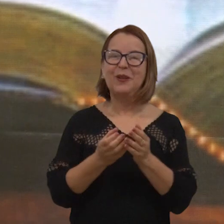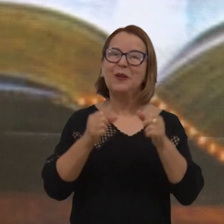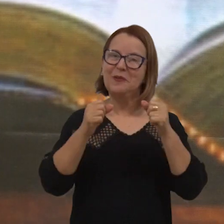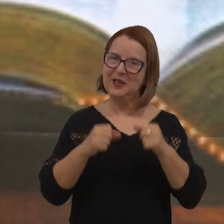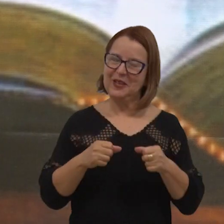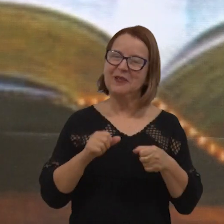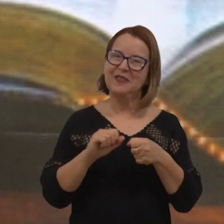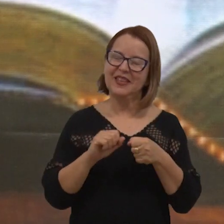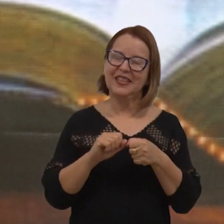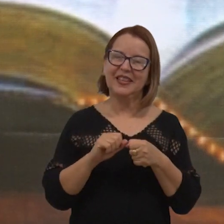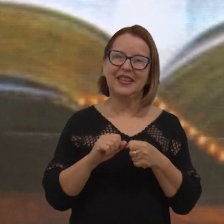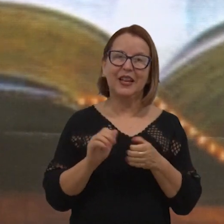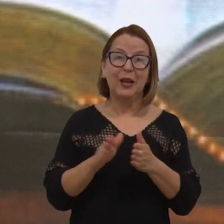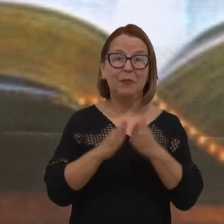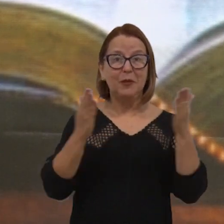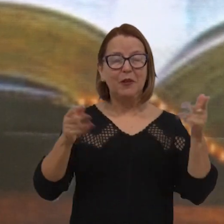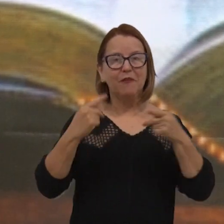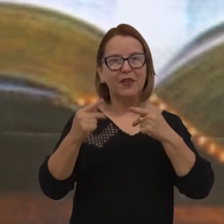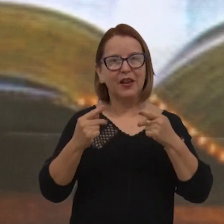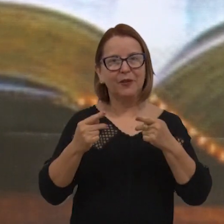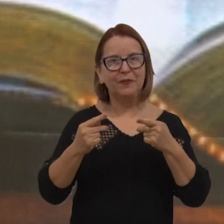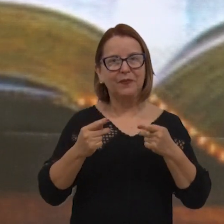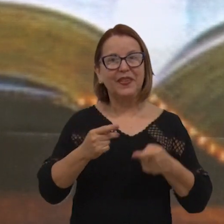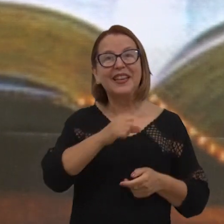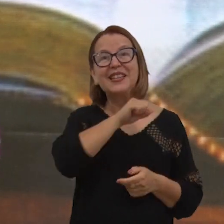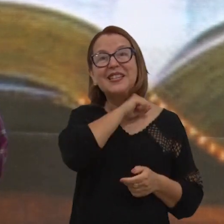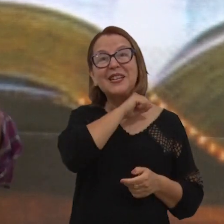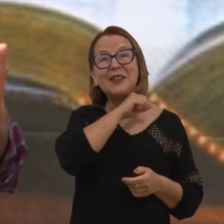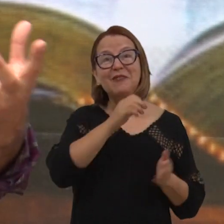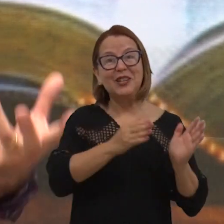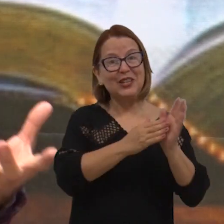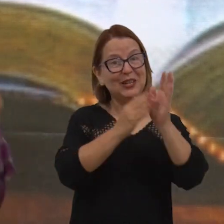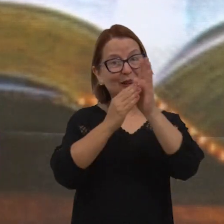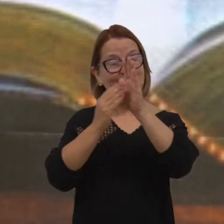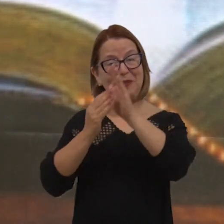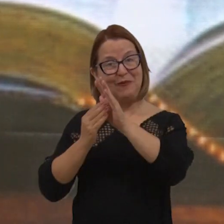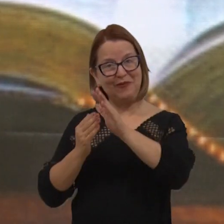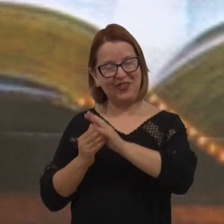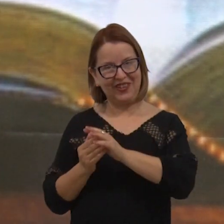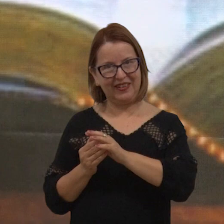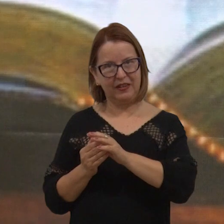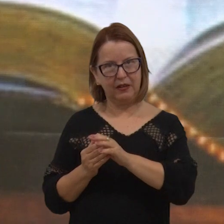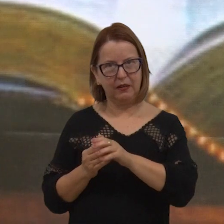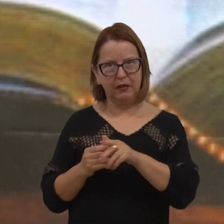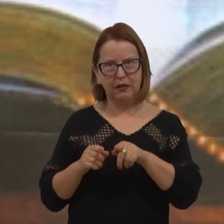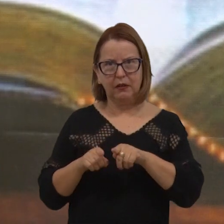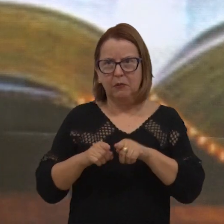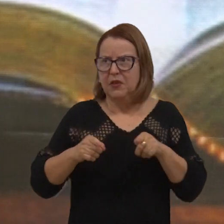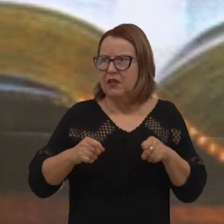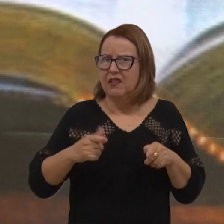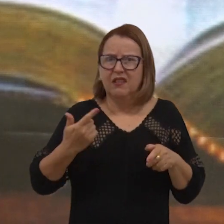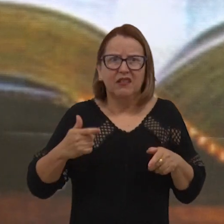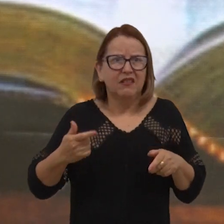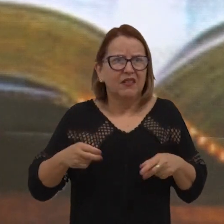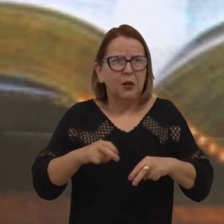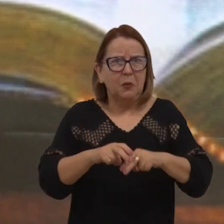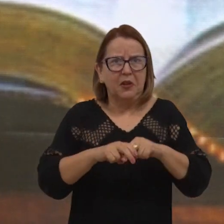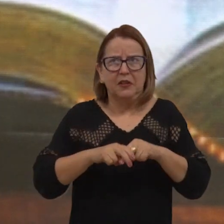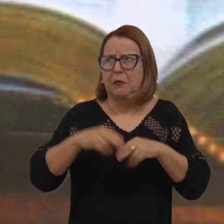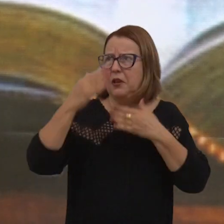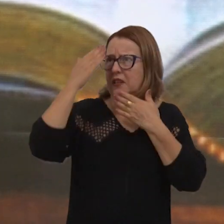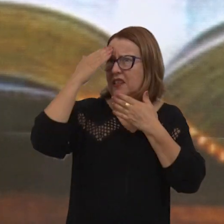podemos fazer, que a Bíblia usa, chama de sacrifícios de louvor. Mas eu não tenho motivo